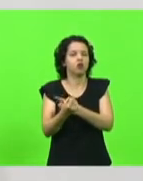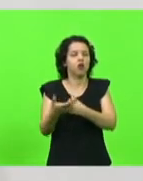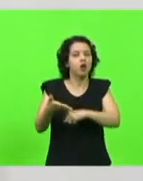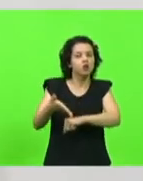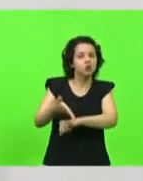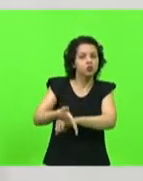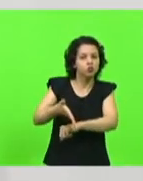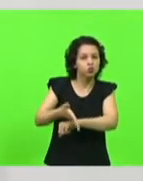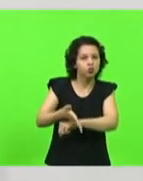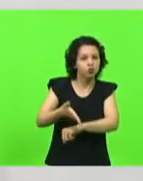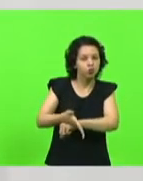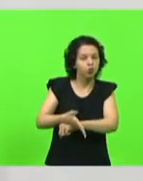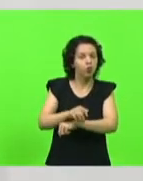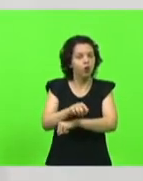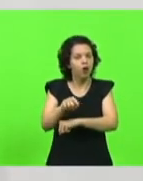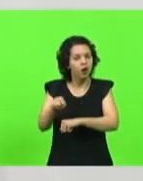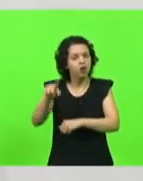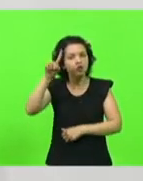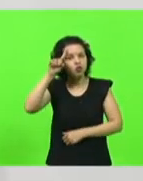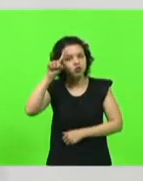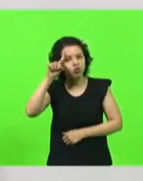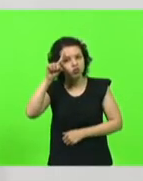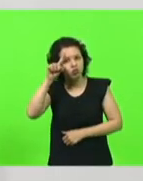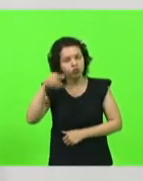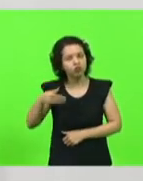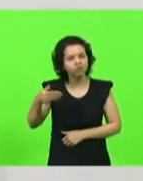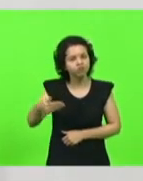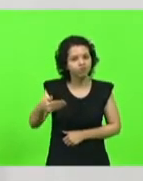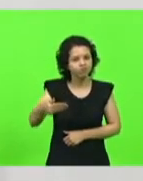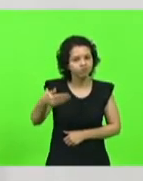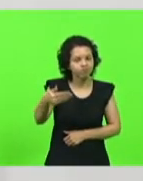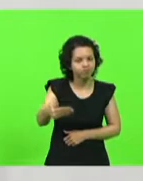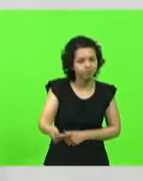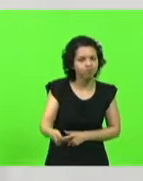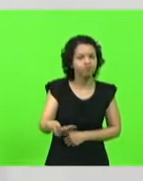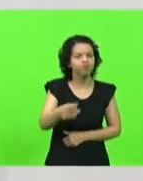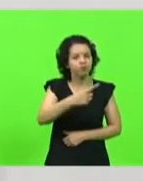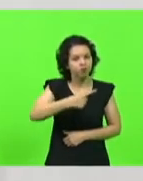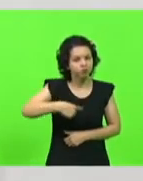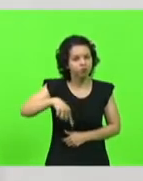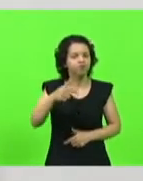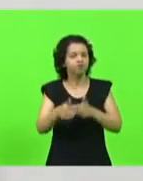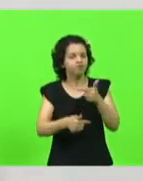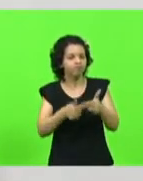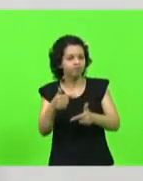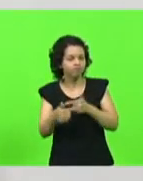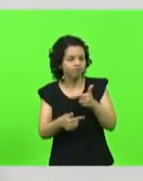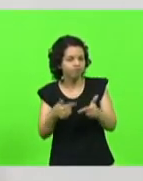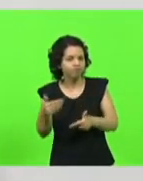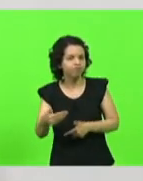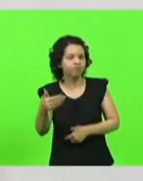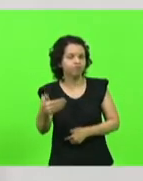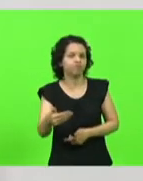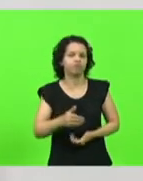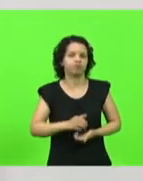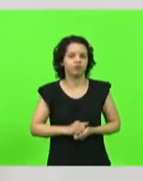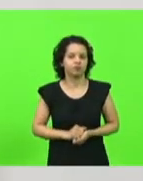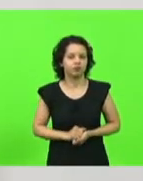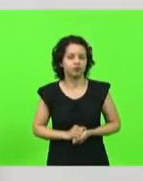fazendo no dia a dia das nossas atividades. Entre